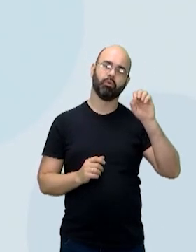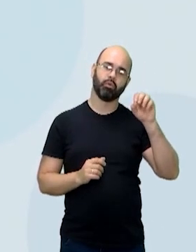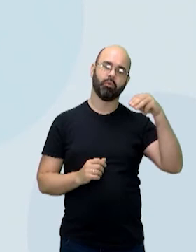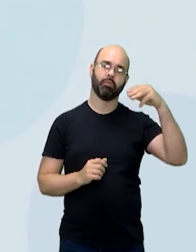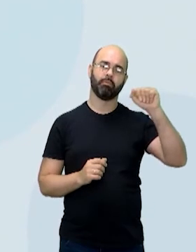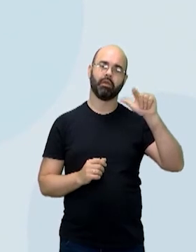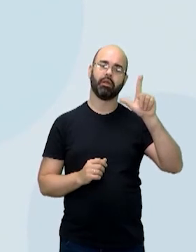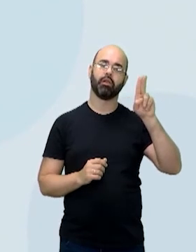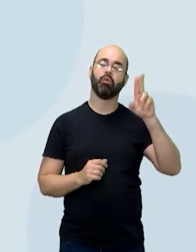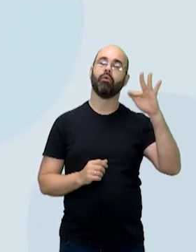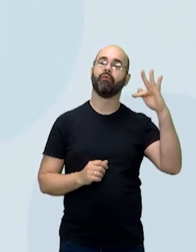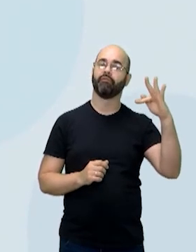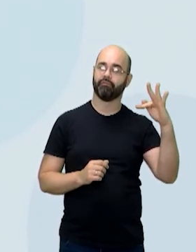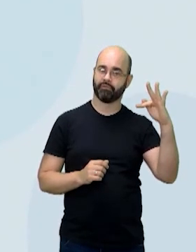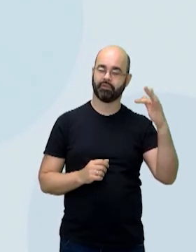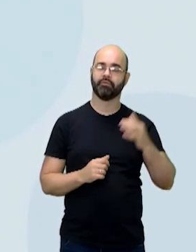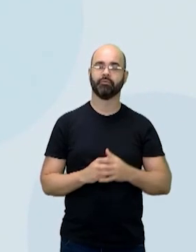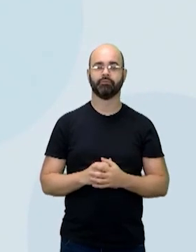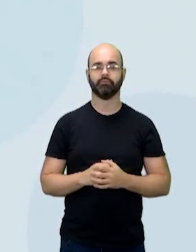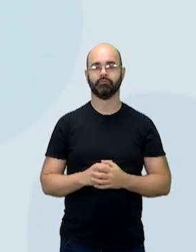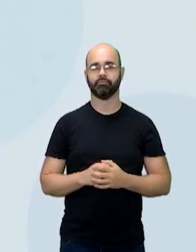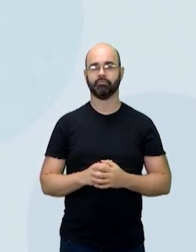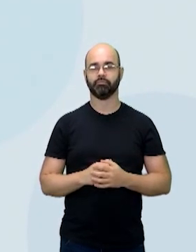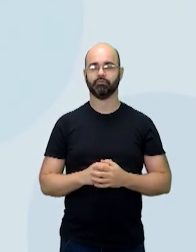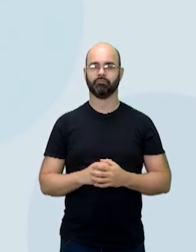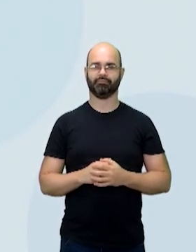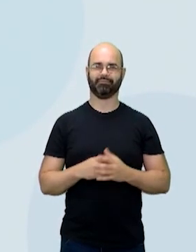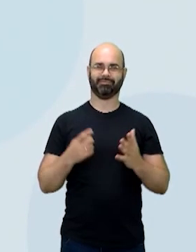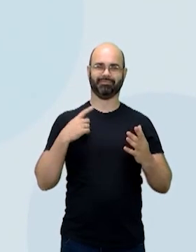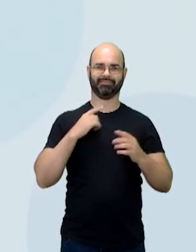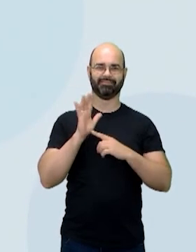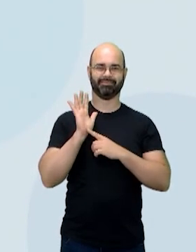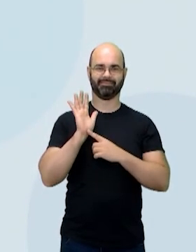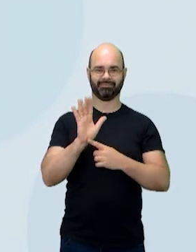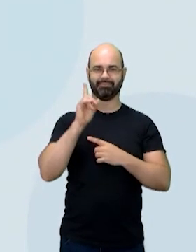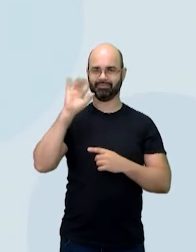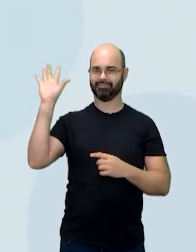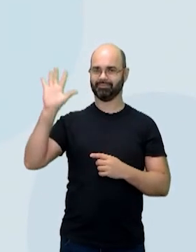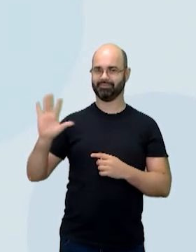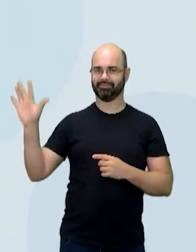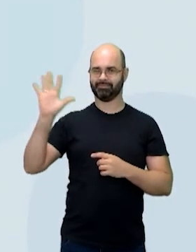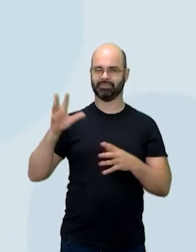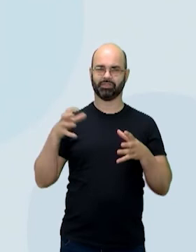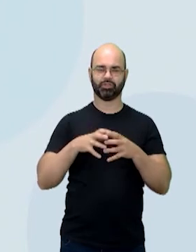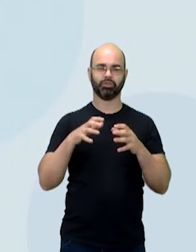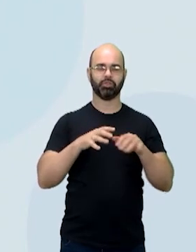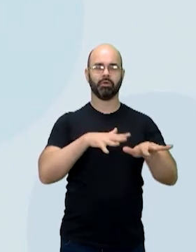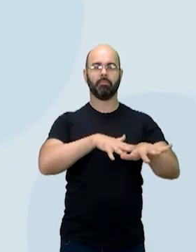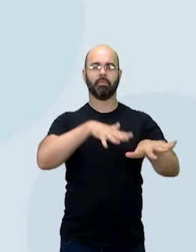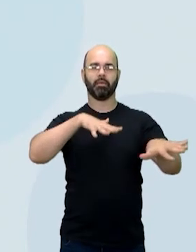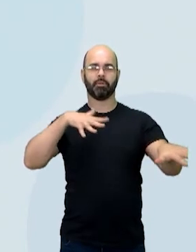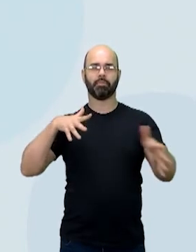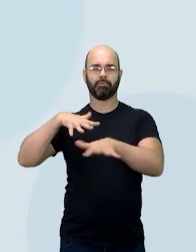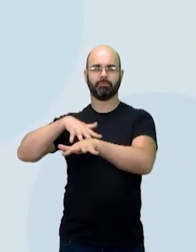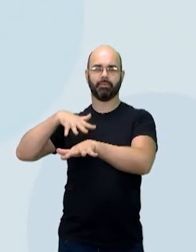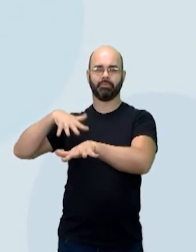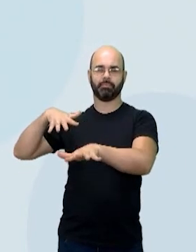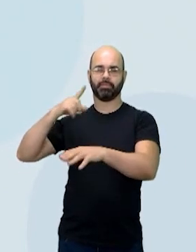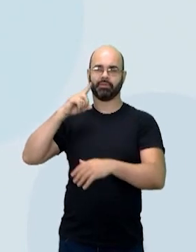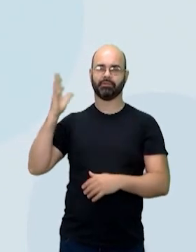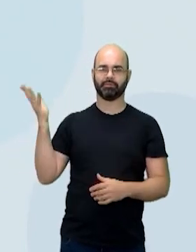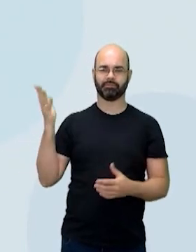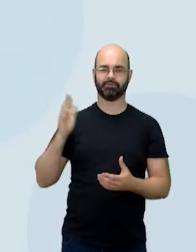E a gente está reproduzindo aqui algumas manifestações que acontecem